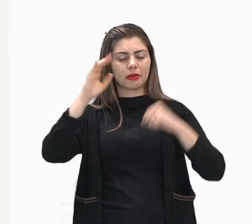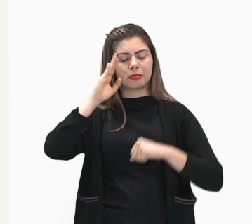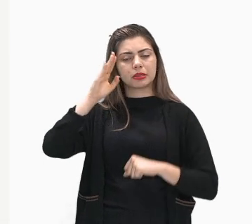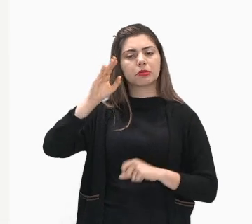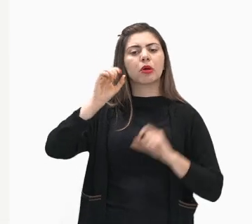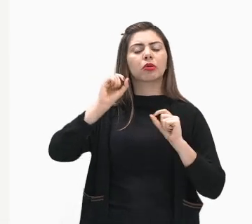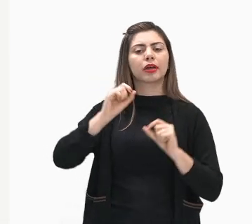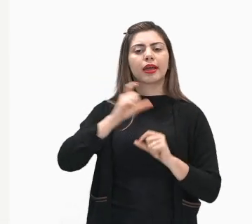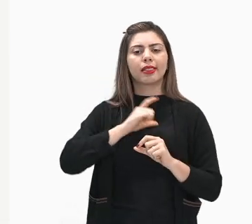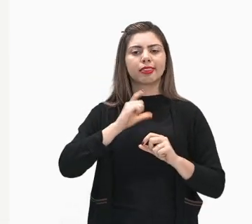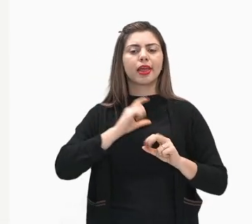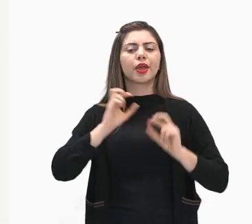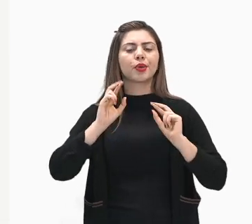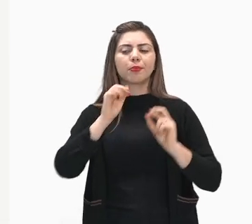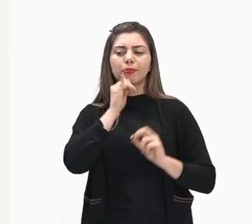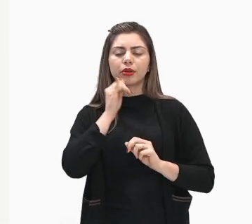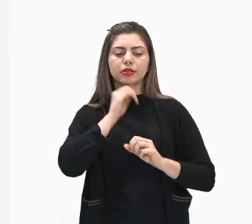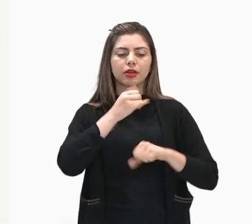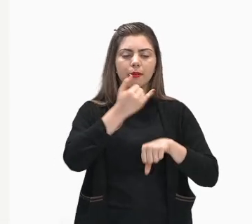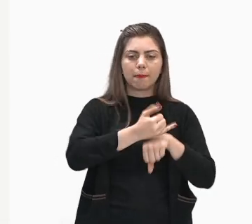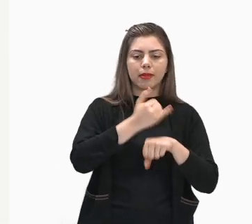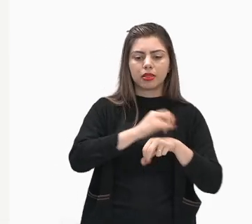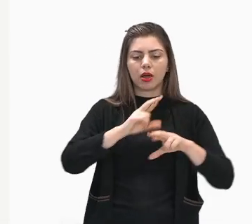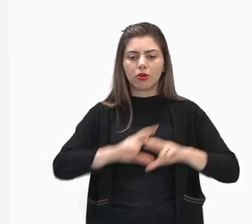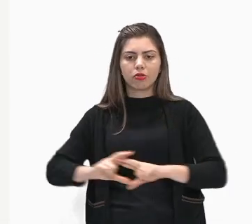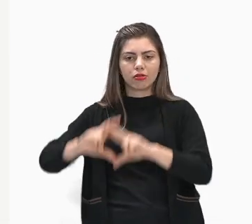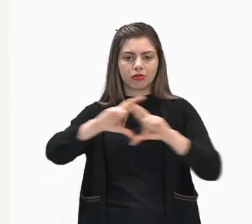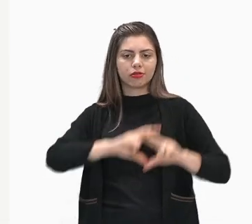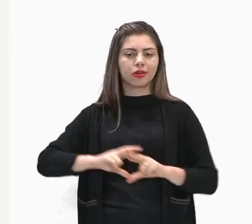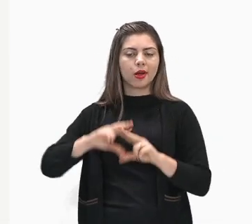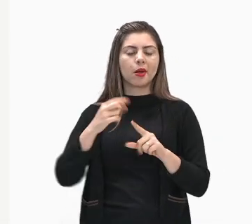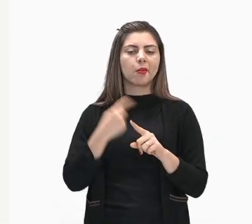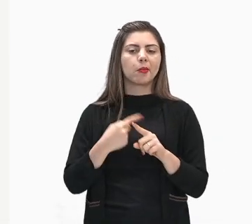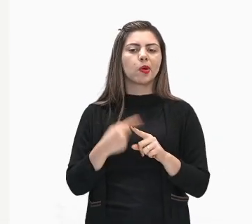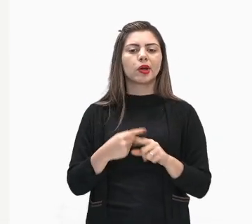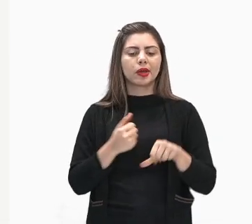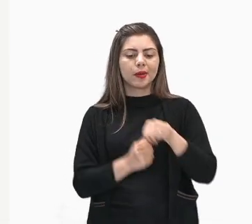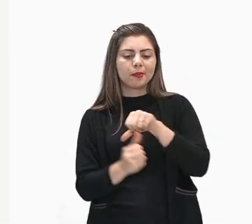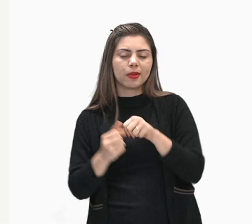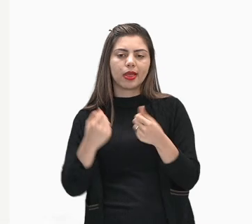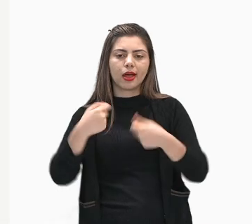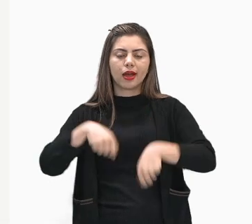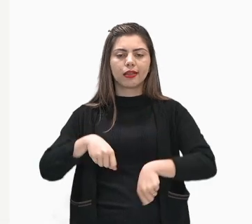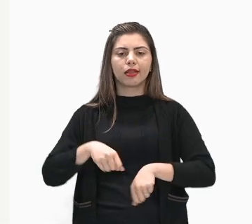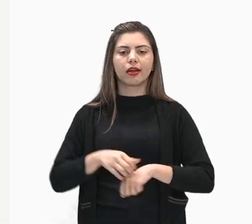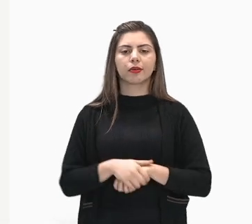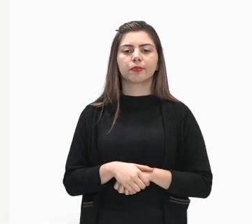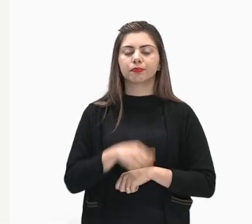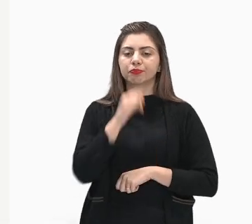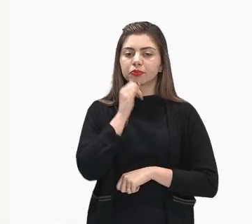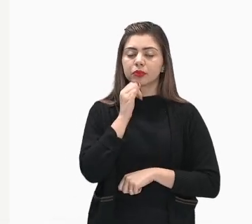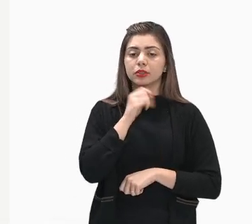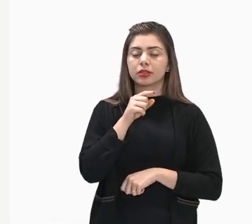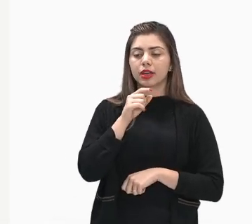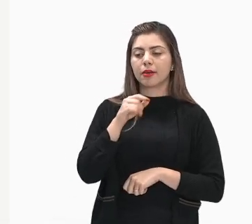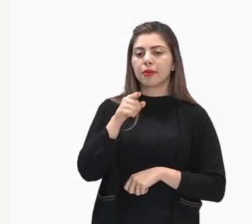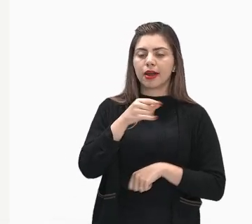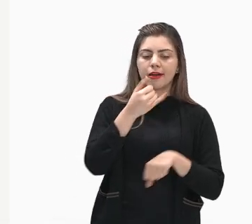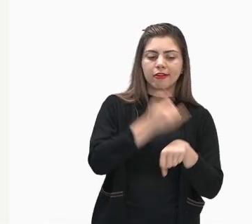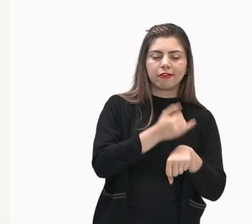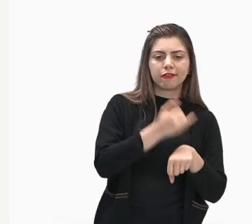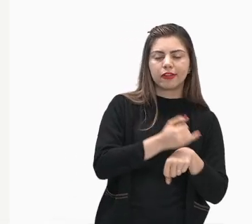fazem reciclagem de metais, porque ele serve para uma coisa muito interessante. Ele separa, por exemplo, o ferro do alumínio